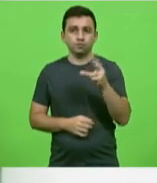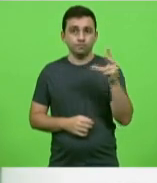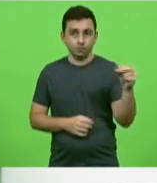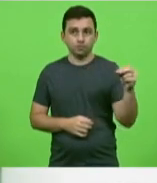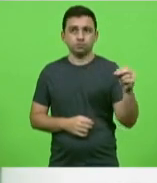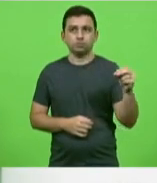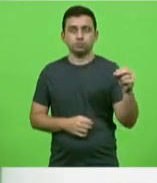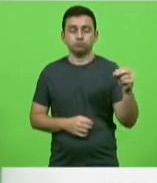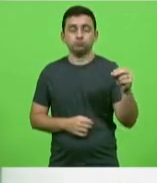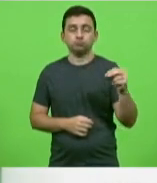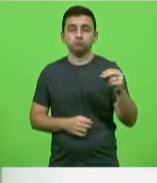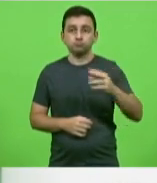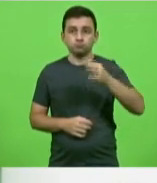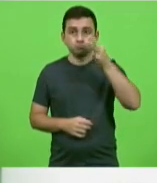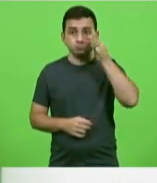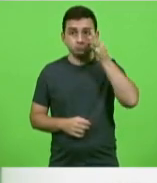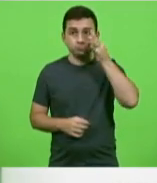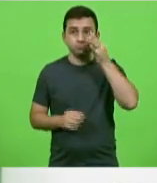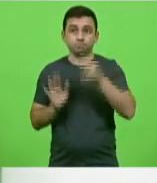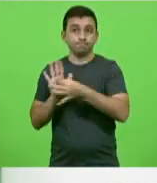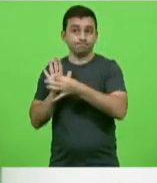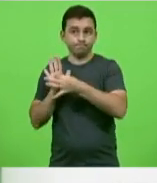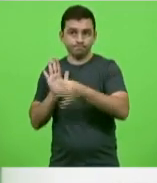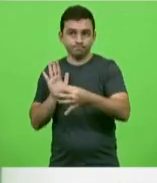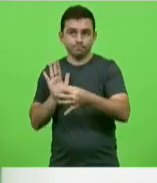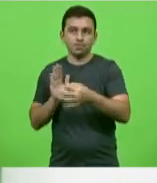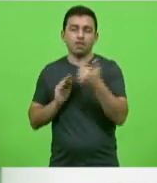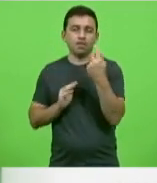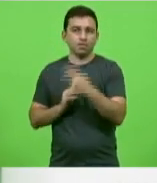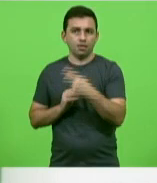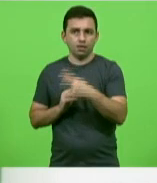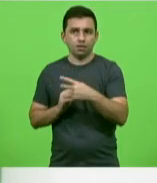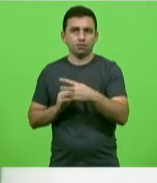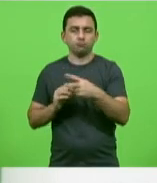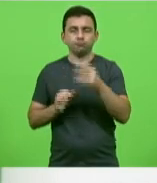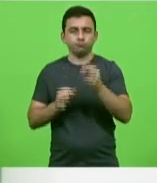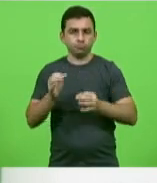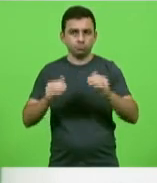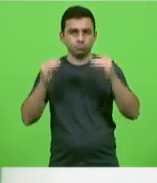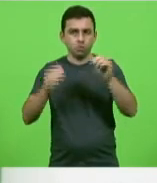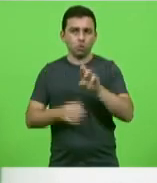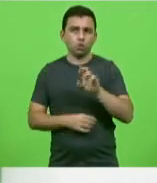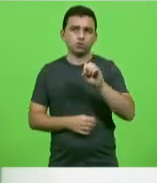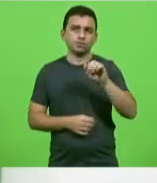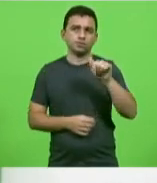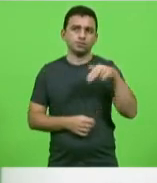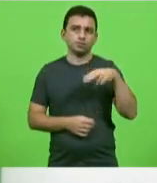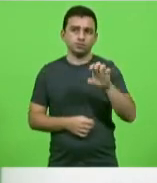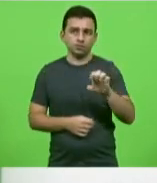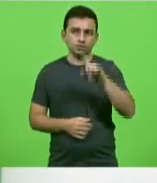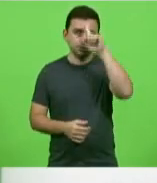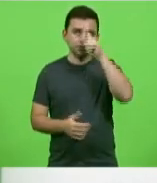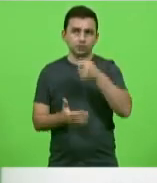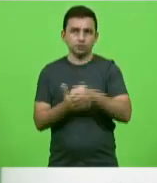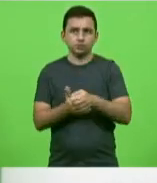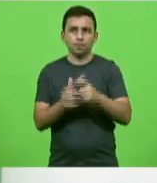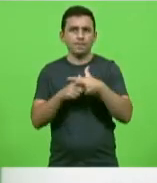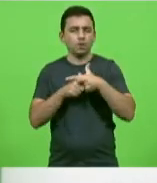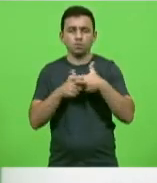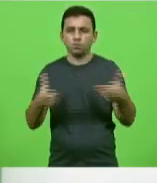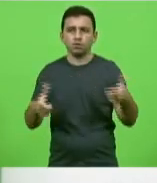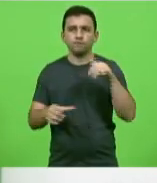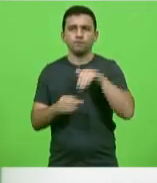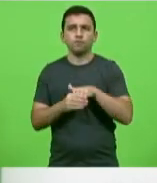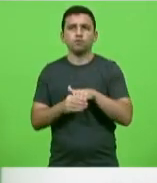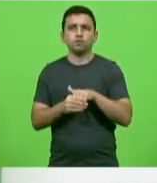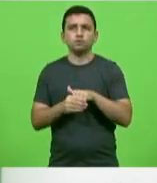002.6/2020, ao apreciar o parecer da relatora, desembargadora Rosane Portela Wolff, decidiu, por maioria de